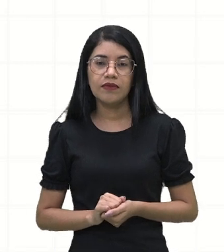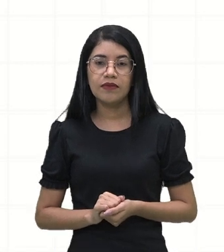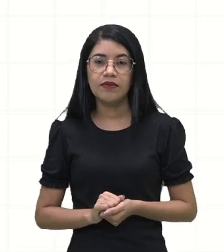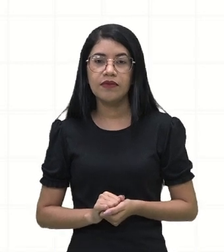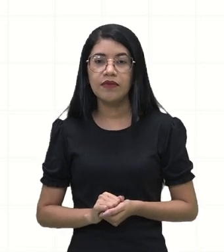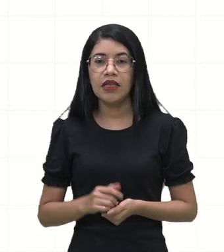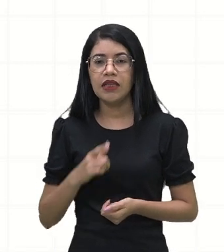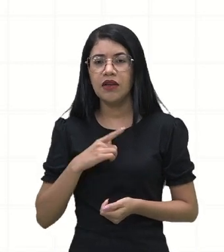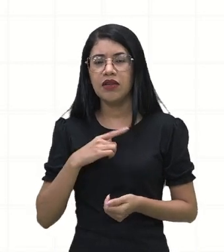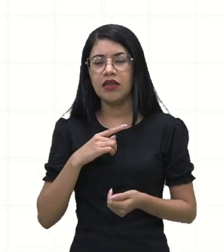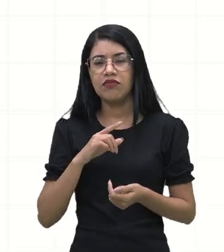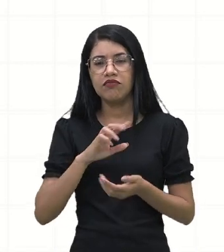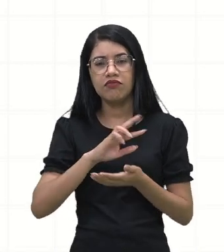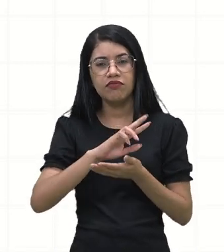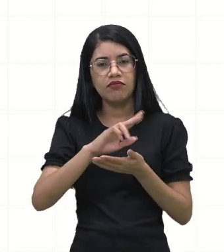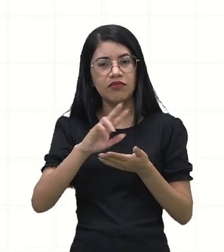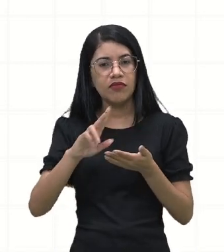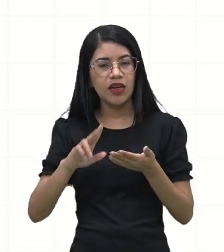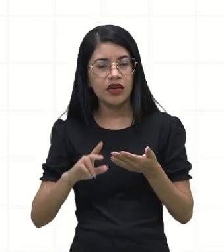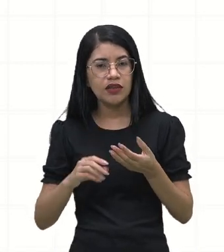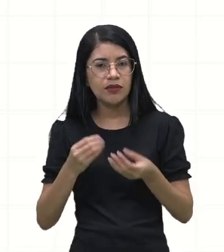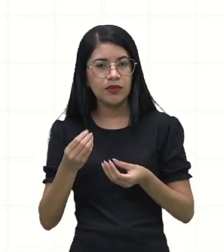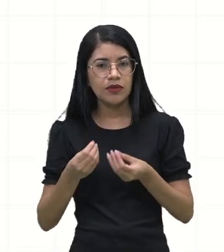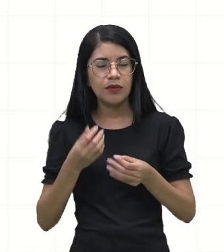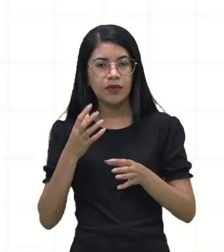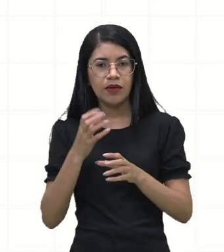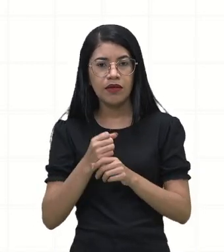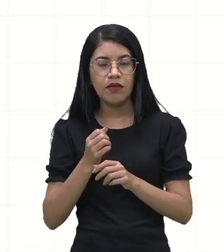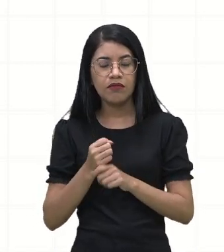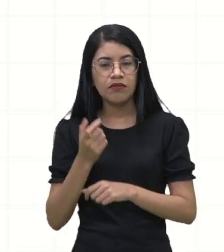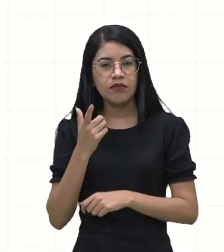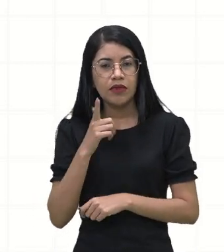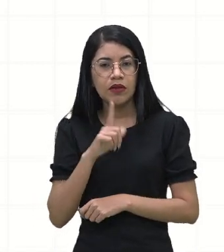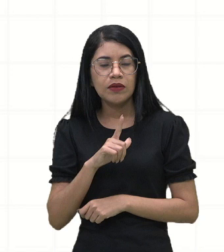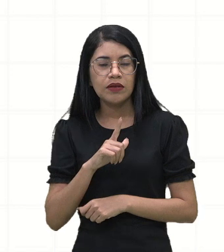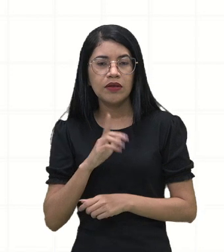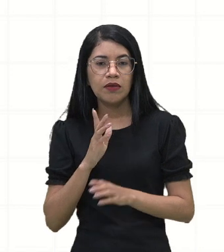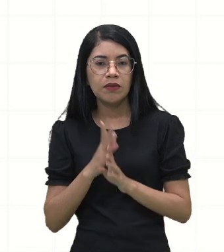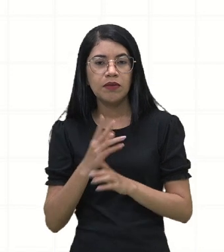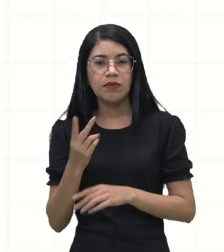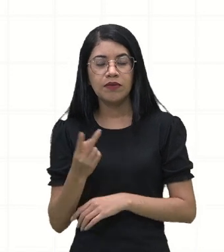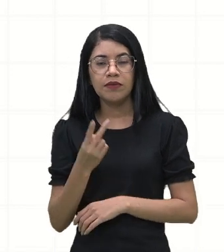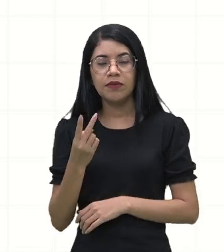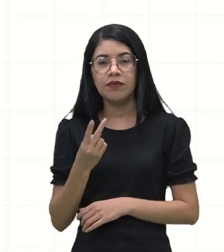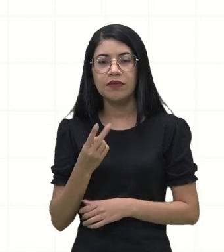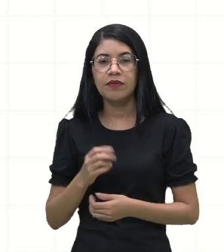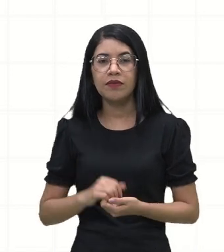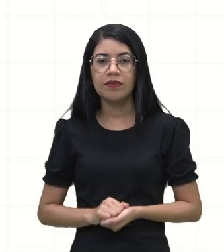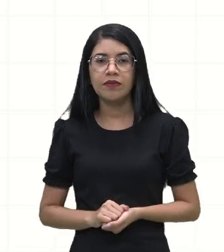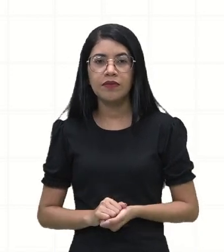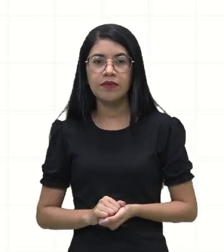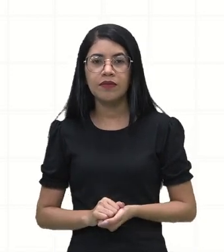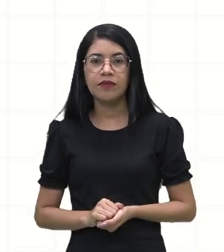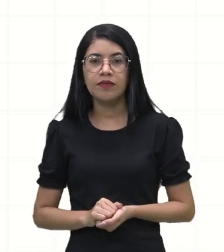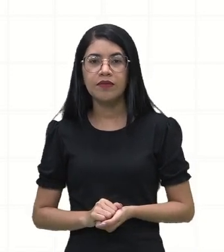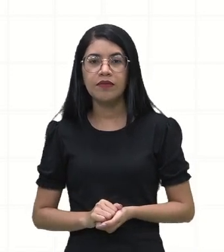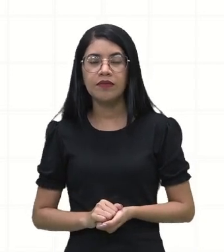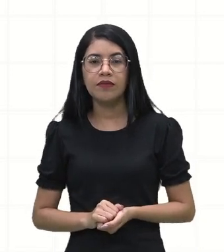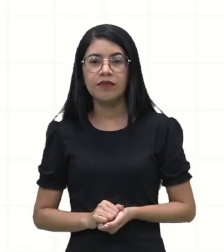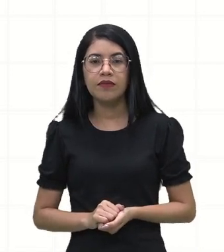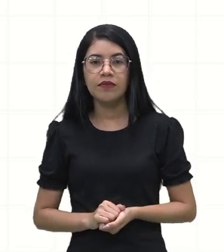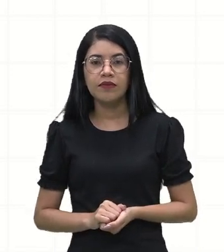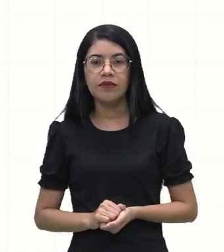de visualizarmos, tá? Essa igualdade aqui, né?